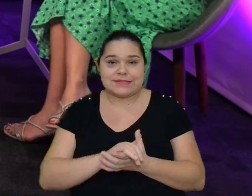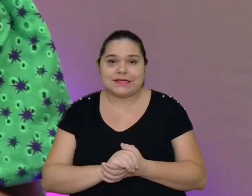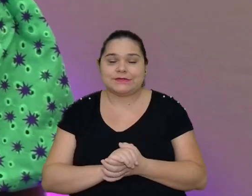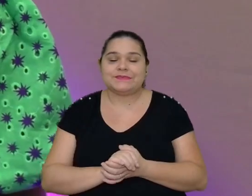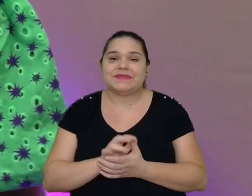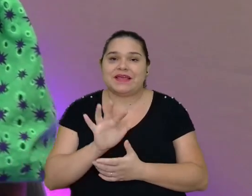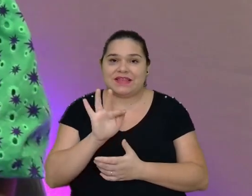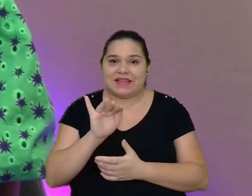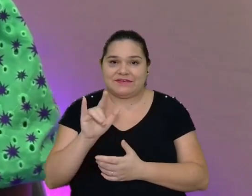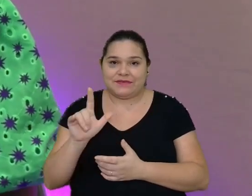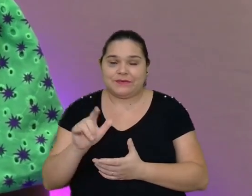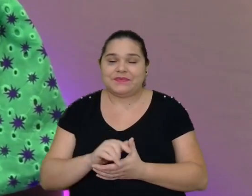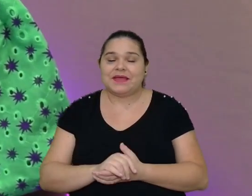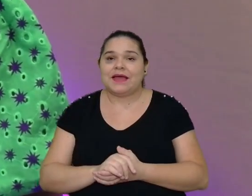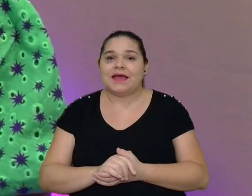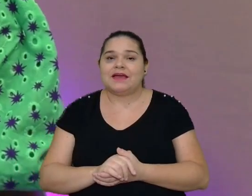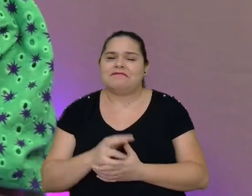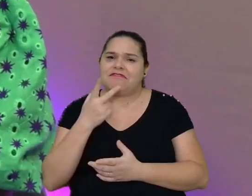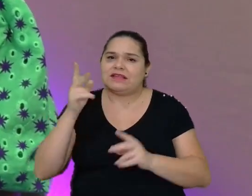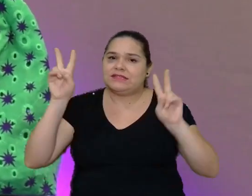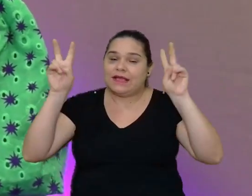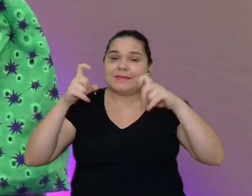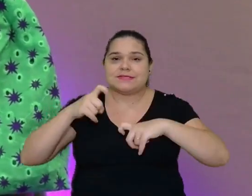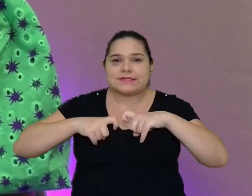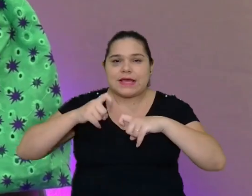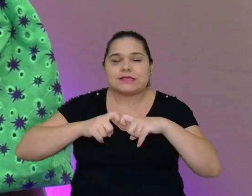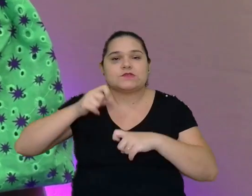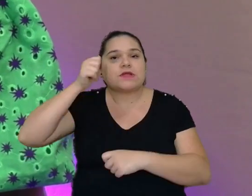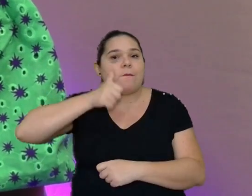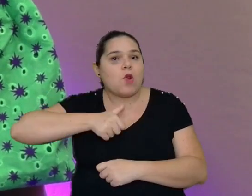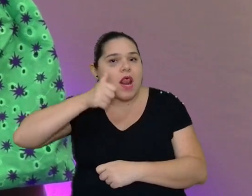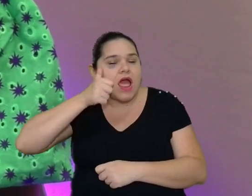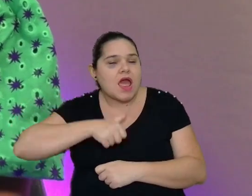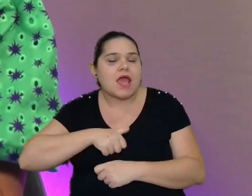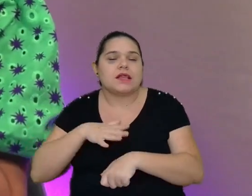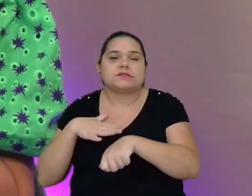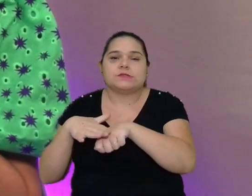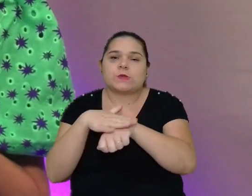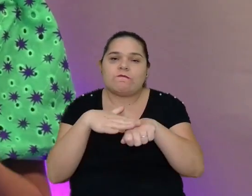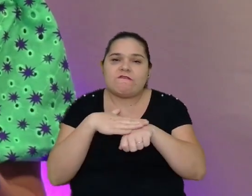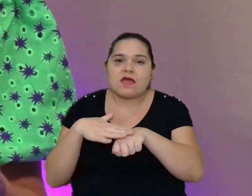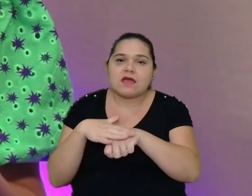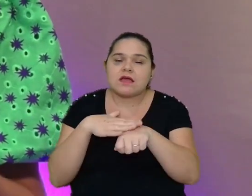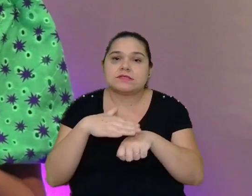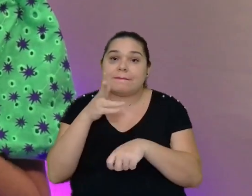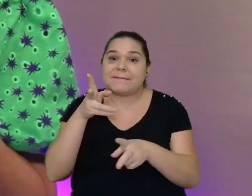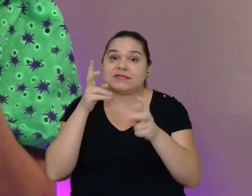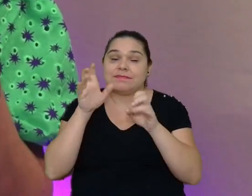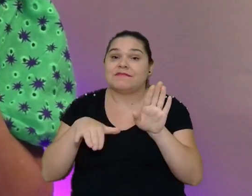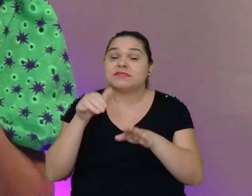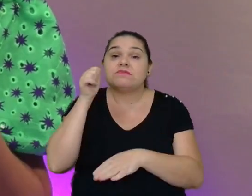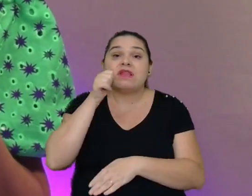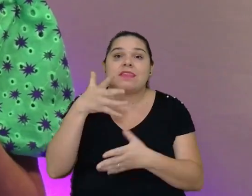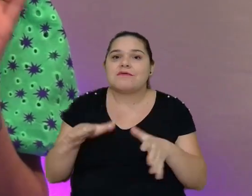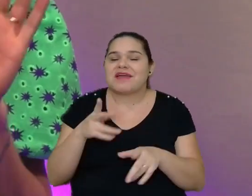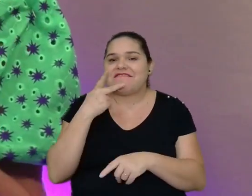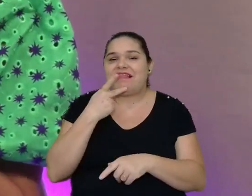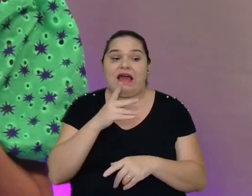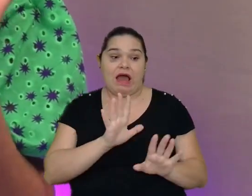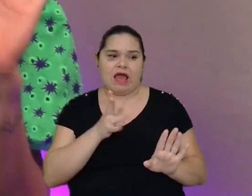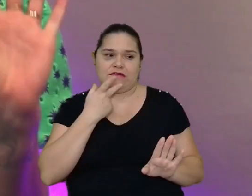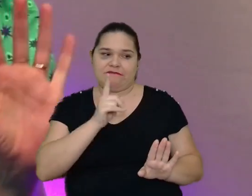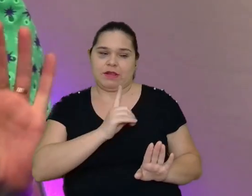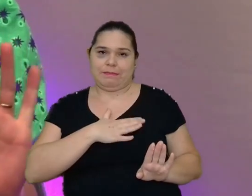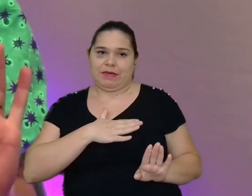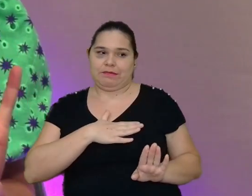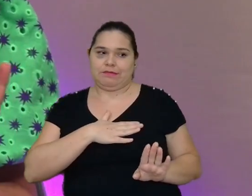enfim, tratando de sexualidade feminina e nessas conversas, a gente percebe que às vezes as pessoas não querem falar de sexualidade, assim, ai, não fala comigo, né? Tipo, nem me olha,